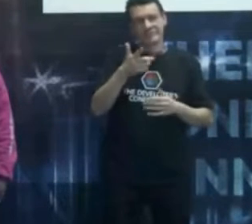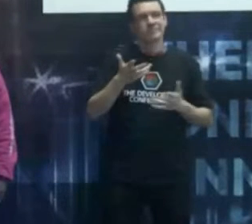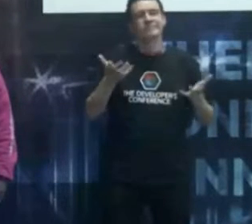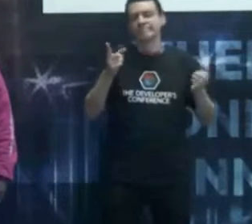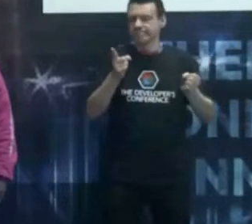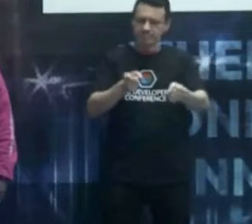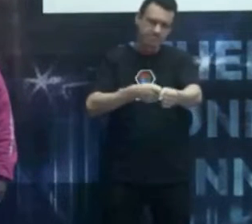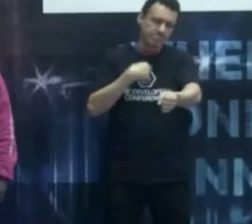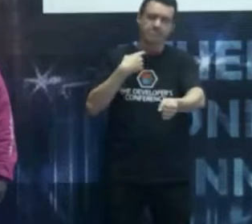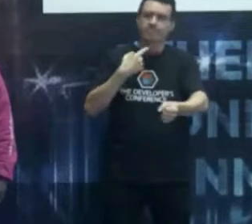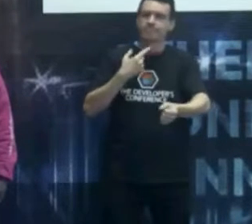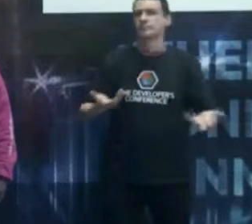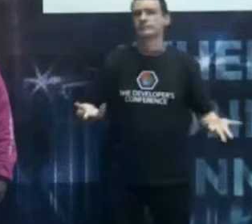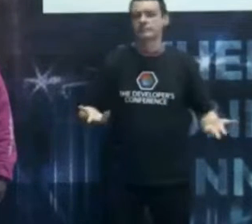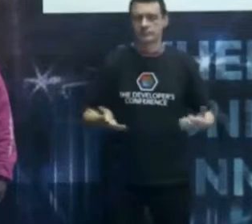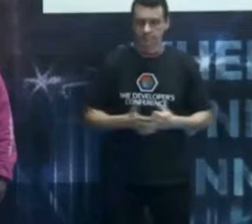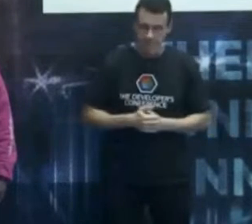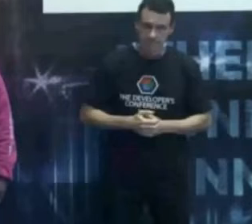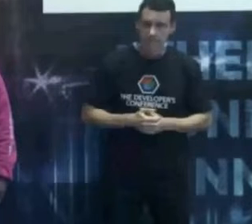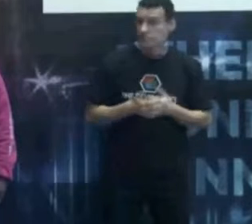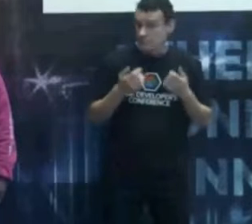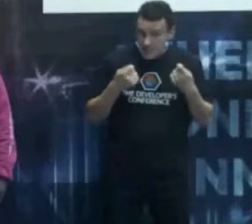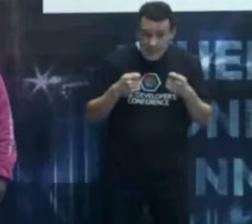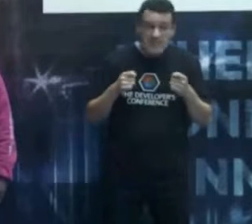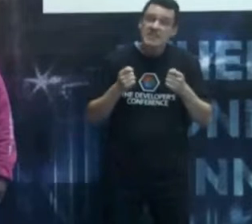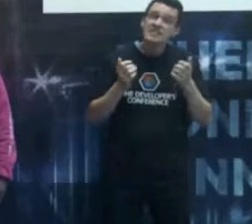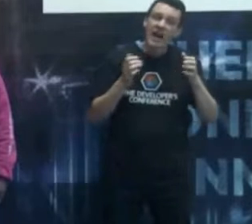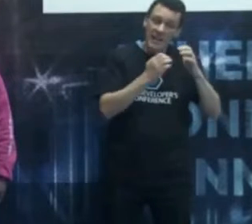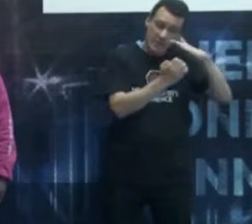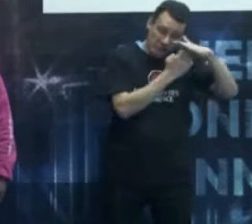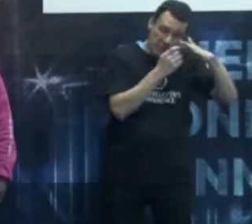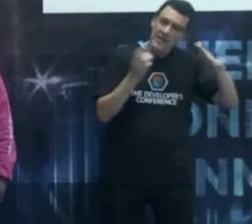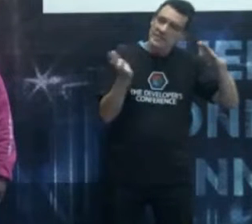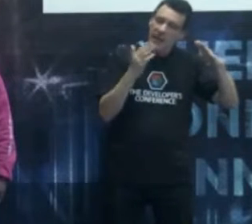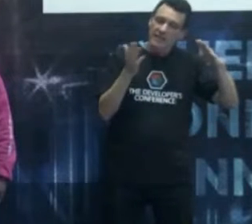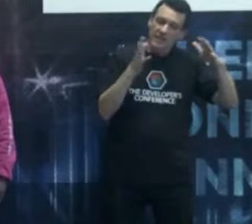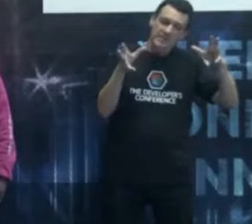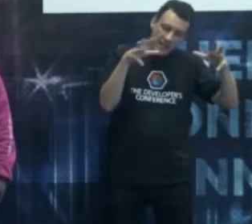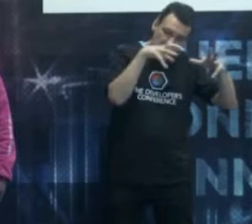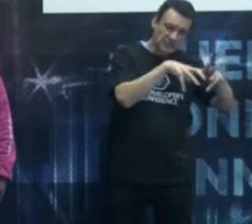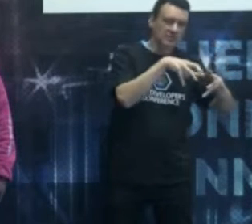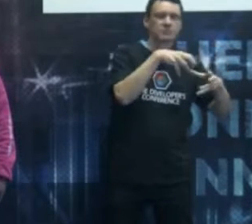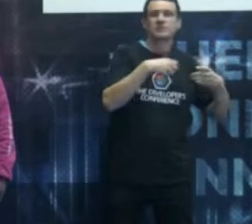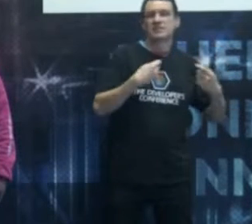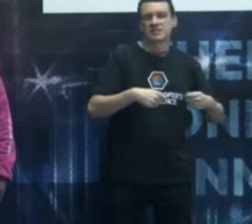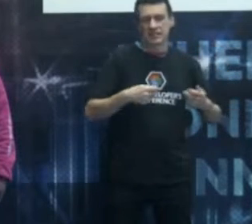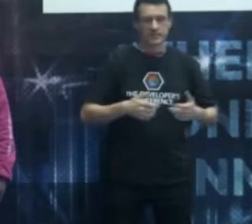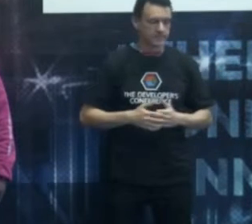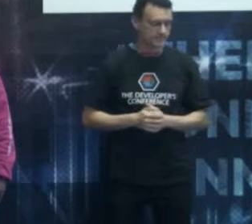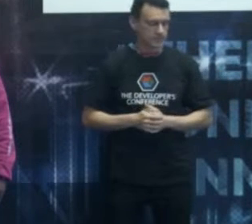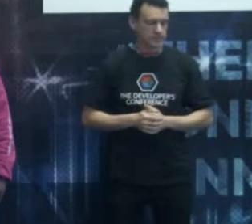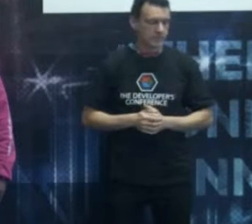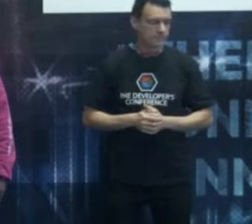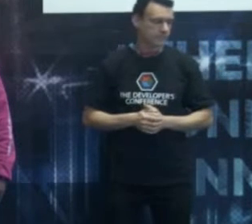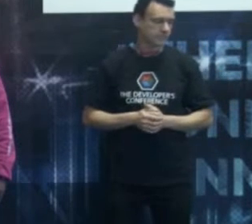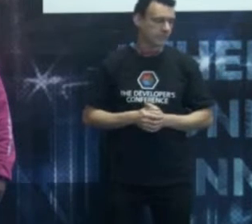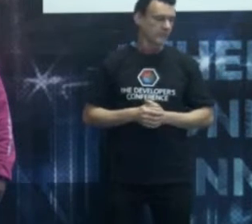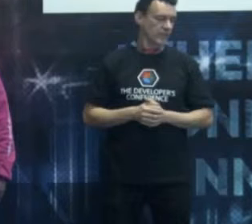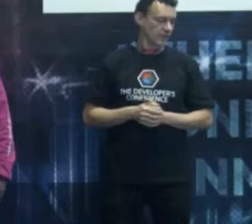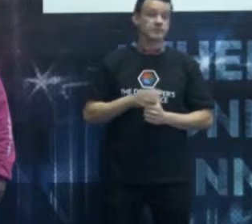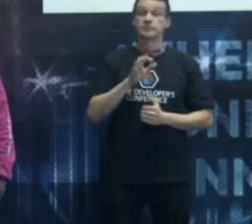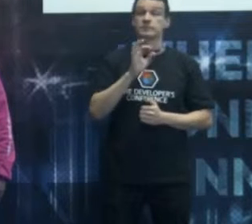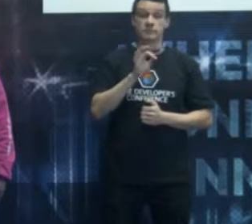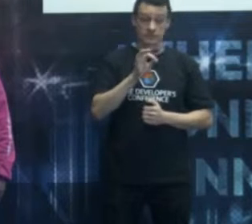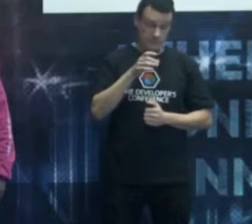Tem que trazer, né, para dentro do ambiente, isso é inclusão, né? Perfeito. Nesse ponto do tokenismo